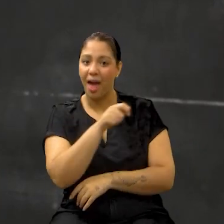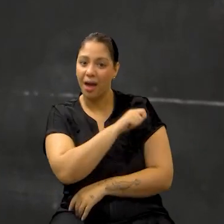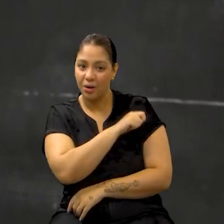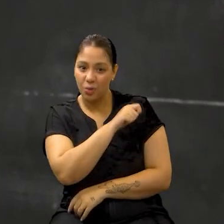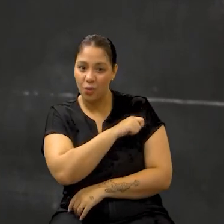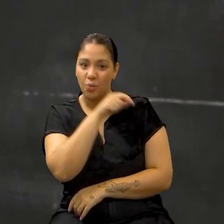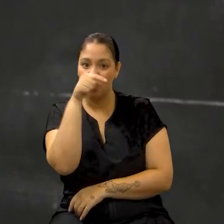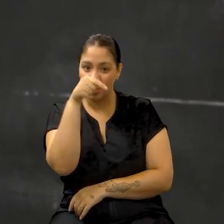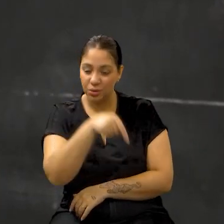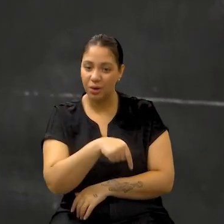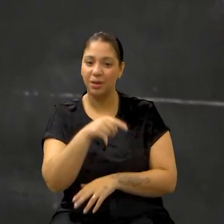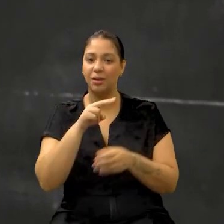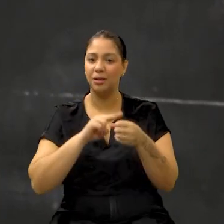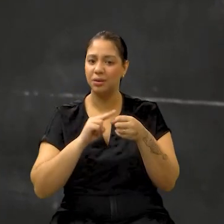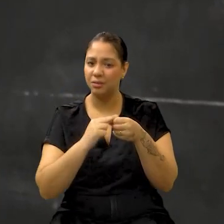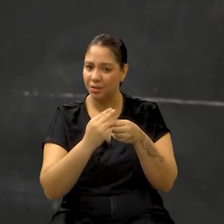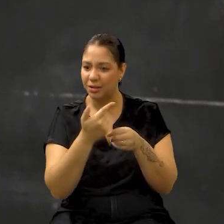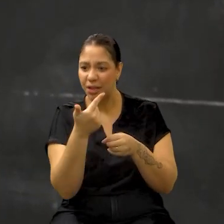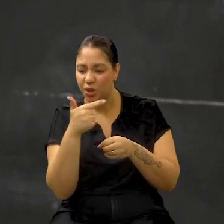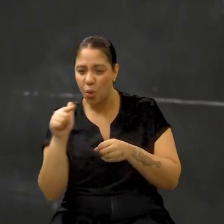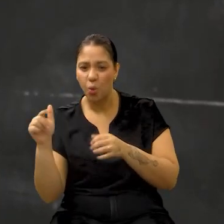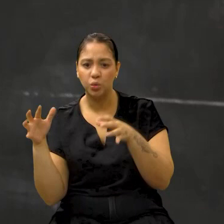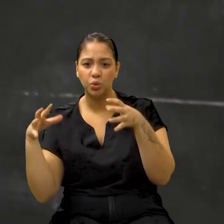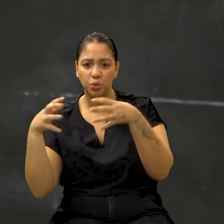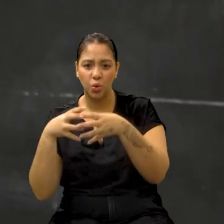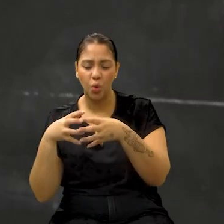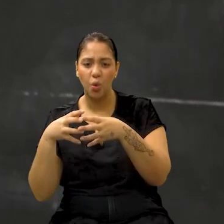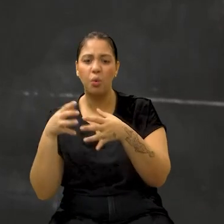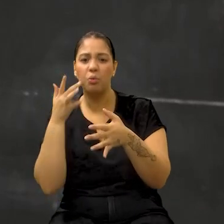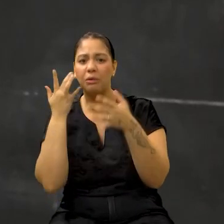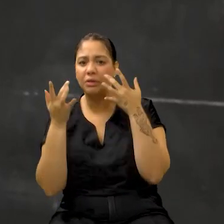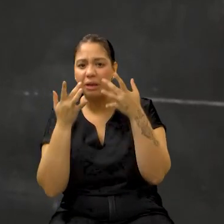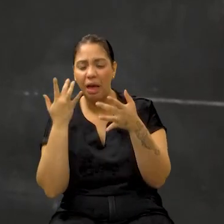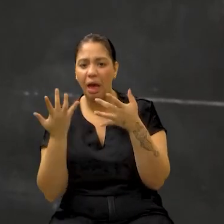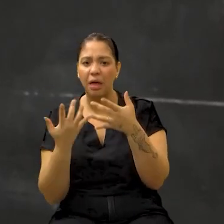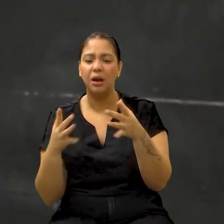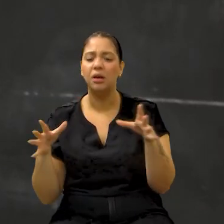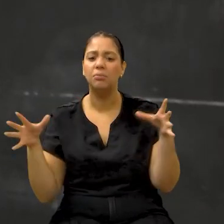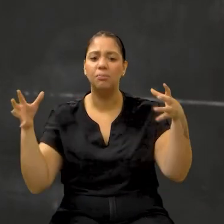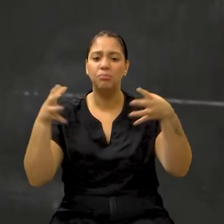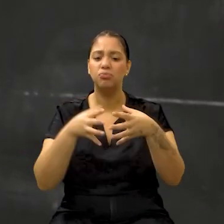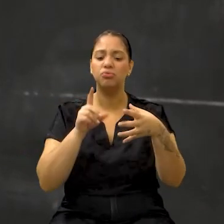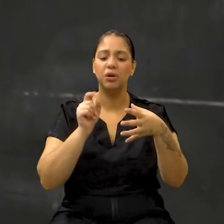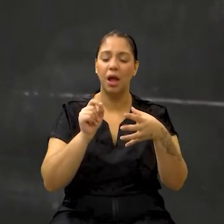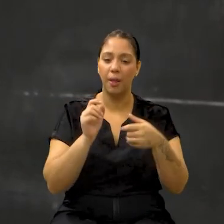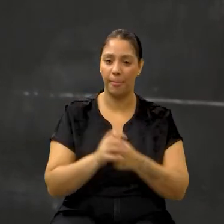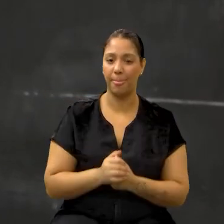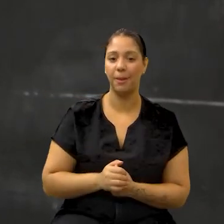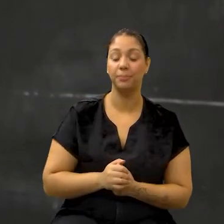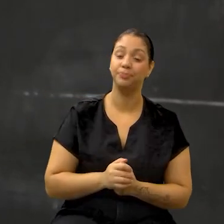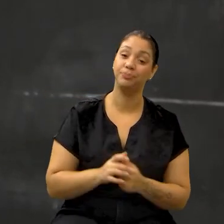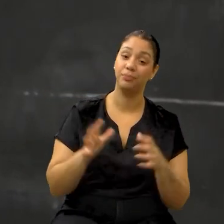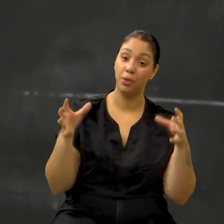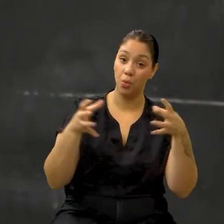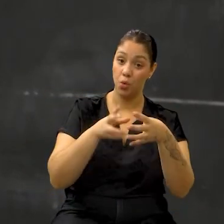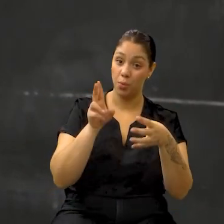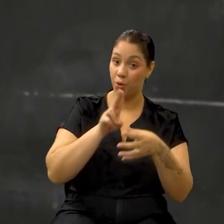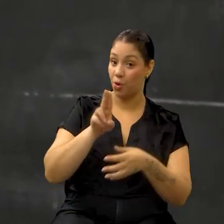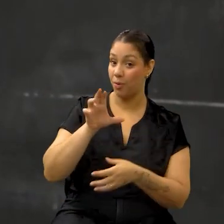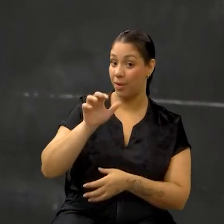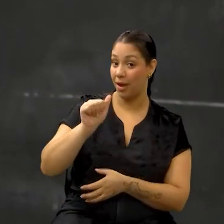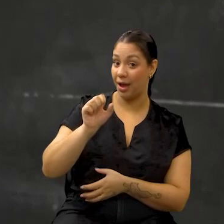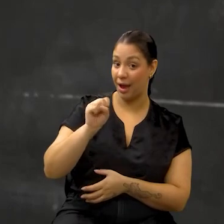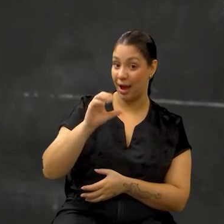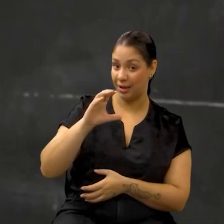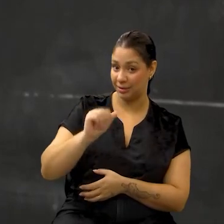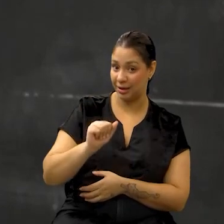são alunos daqui da Unicamp, vêm de outros grupos teatrais, quem que forma aí esse time? O Grupo Casca de